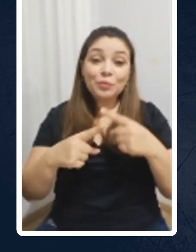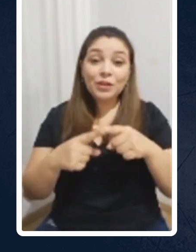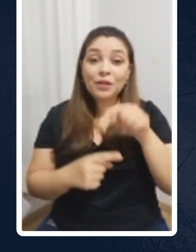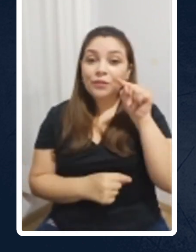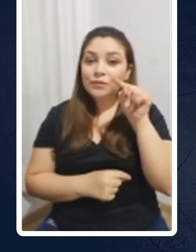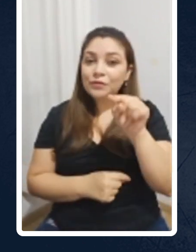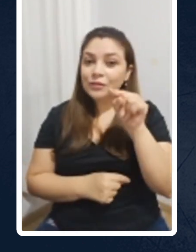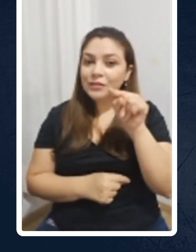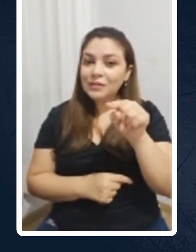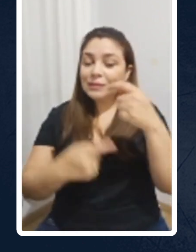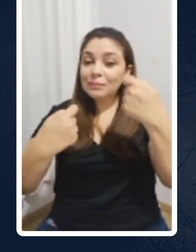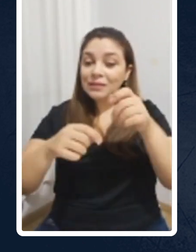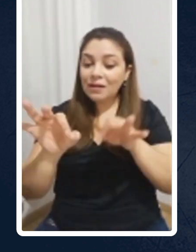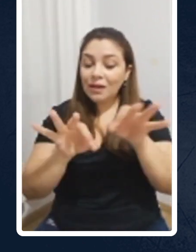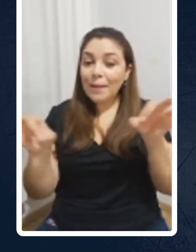um trabalho excelente.